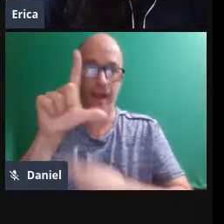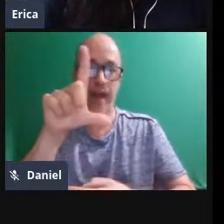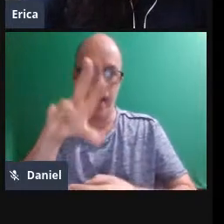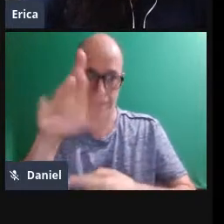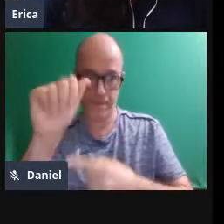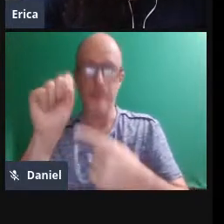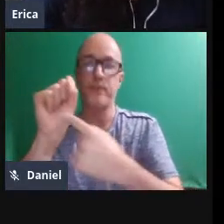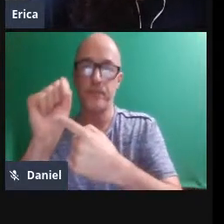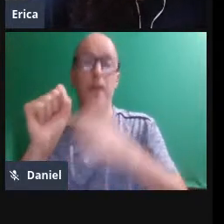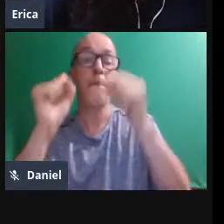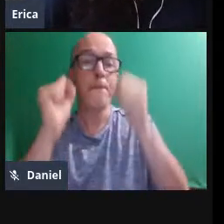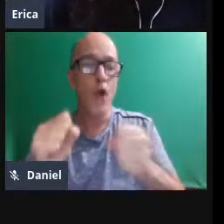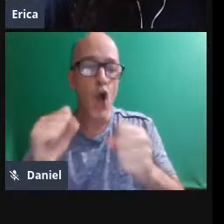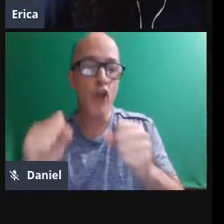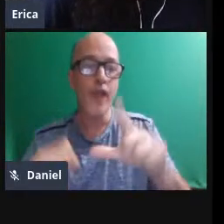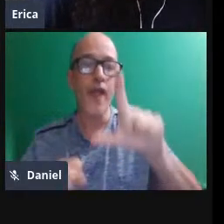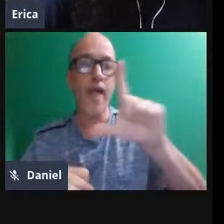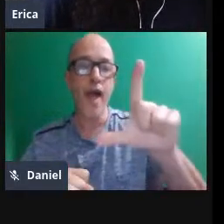Nós temos então a Libras,